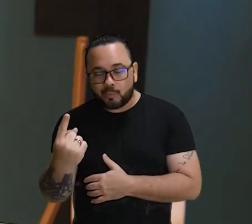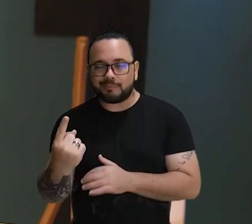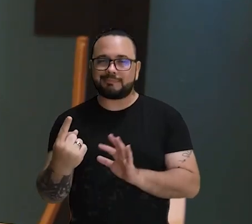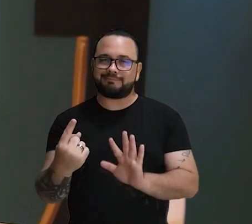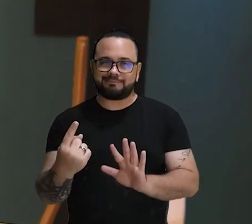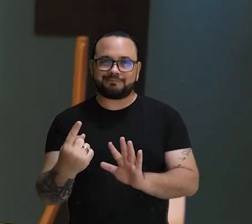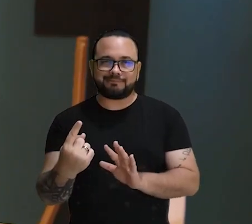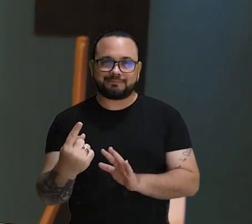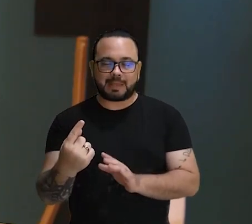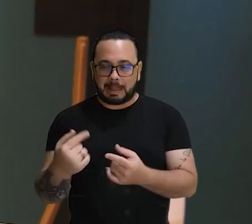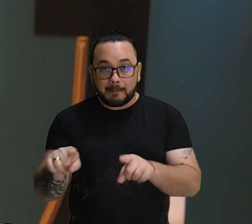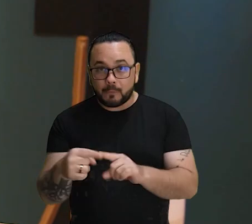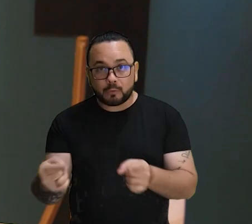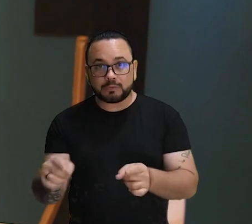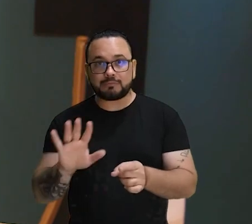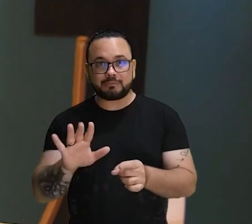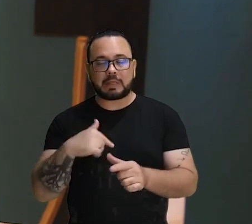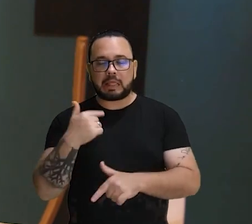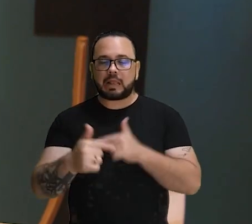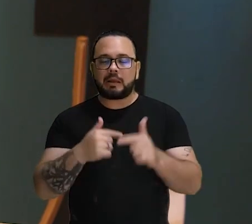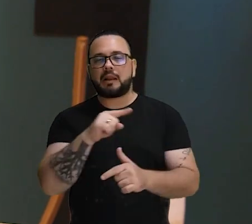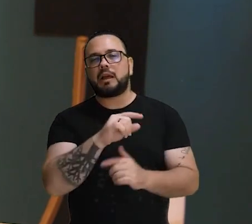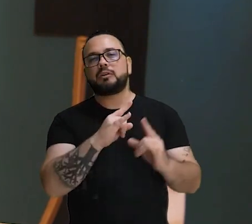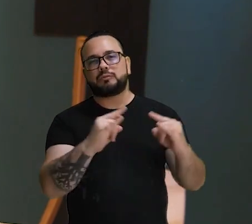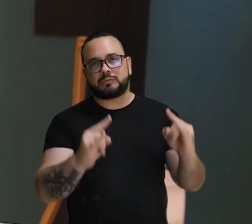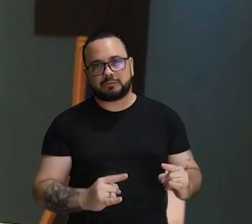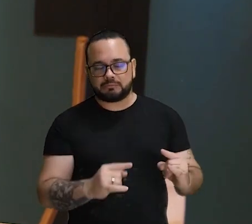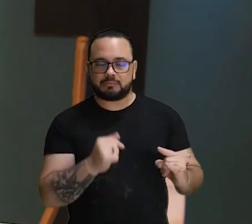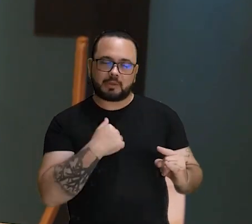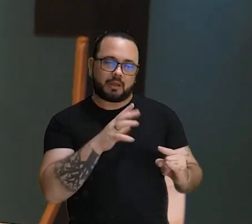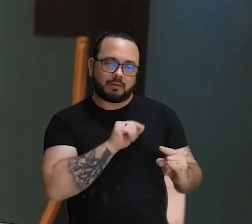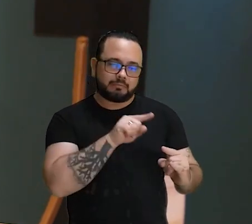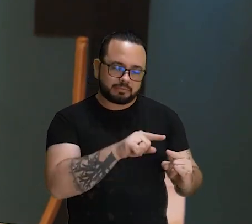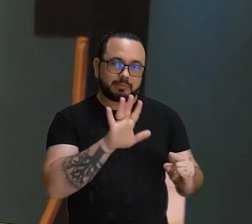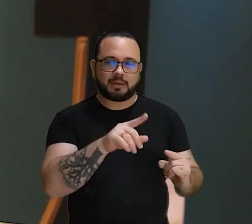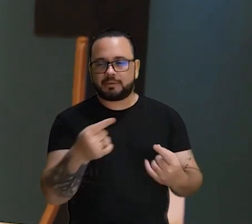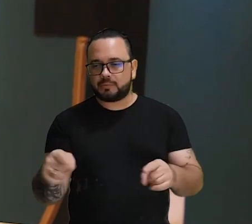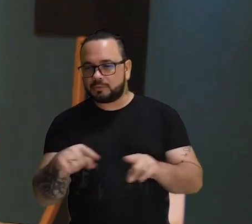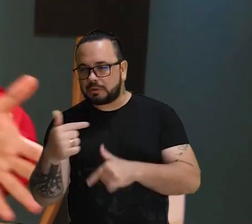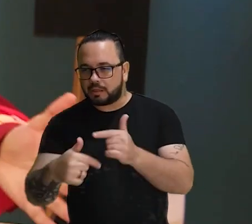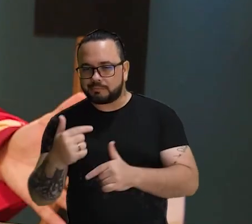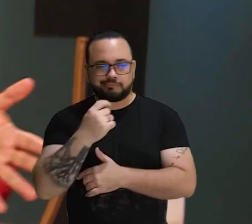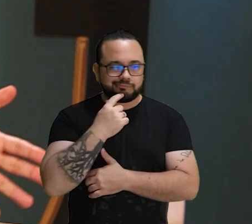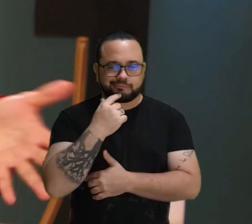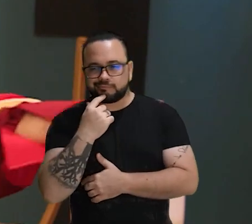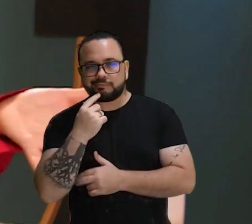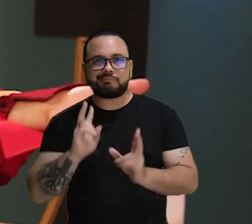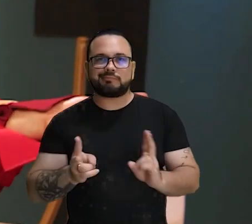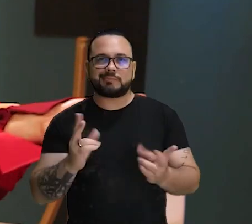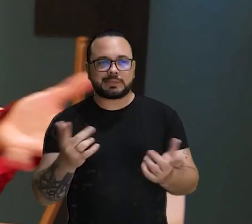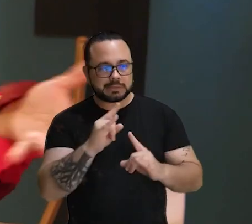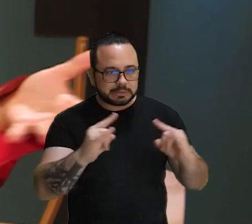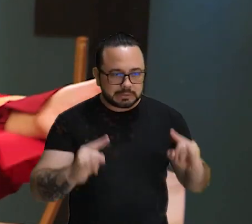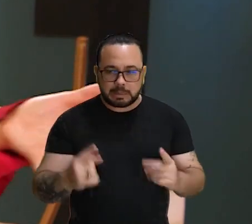Quando eu escolhia, não é a música. Aí só aparecia trabalho com o circo. Aí falava, não, é o circo, aí aparecia trabalho com a música. O universo o tempo todo me dizendo,